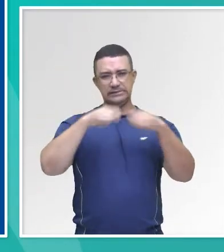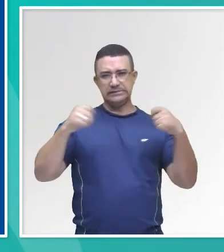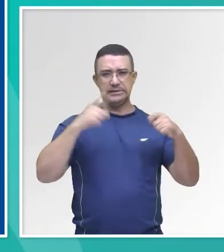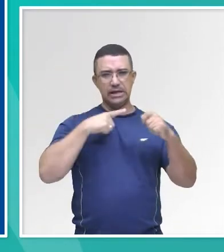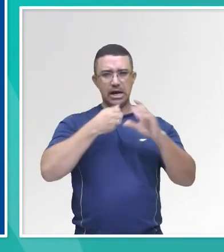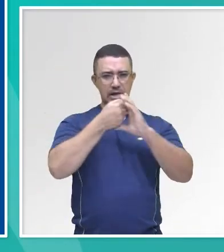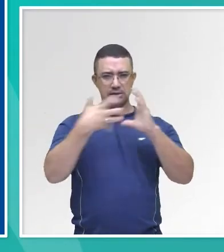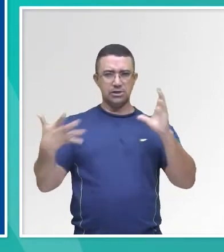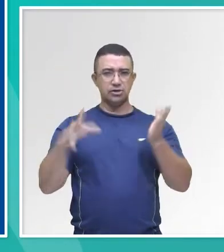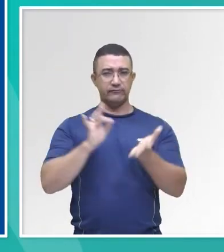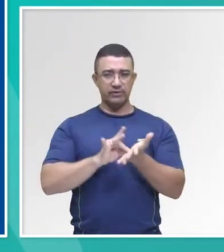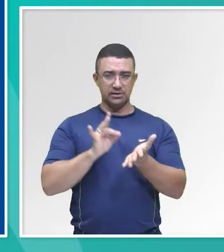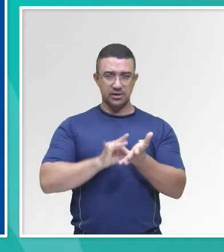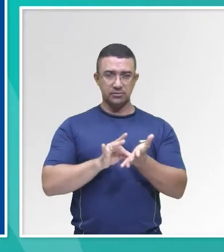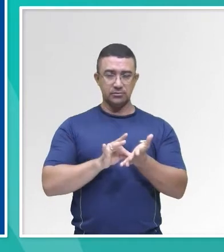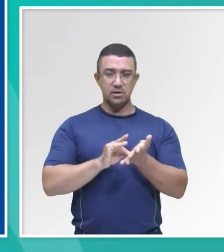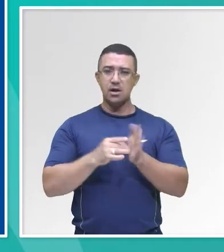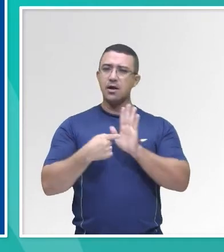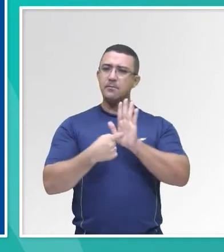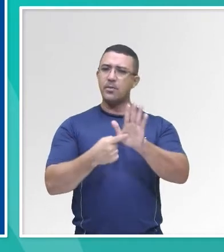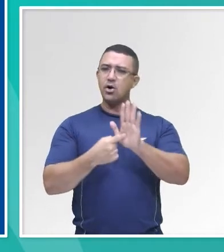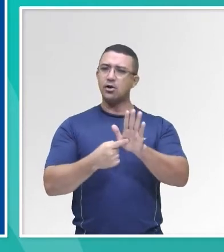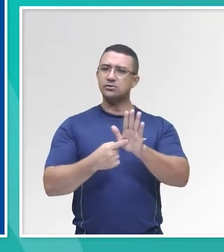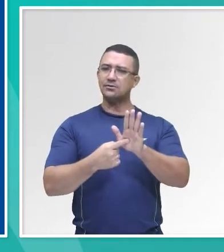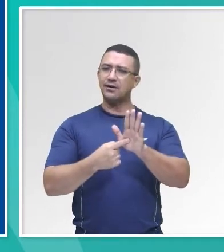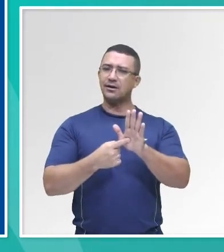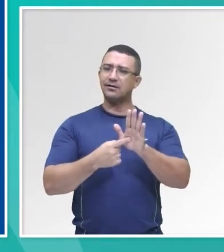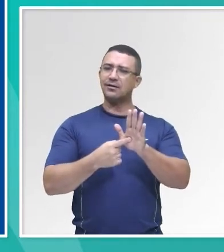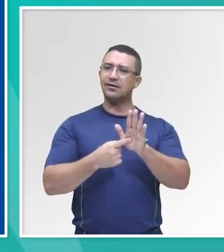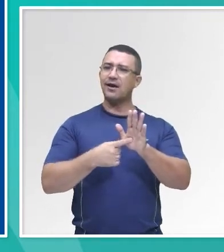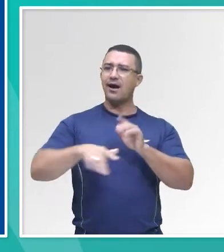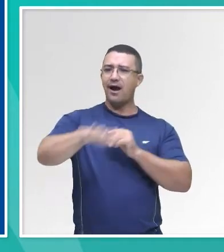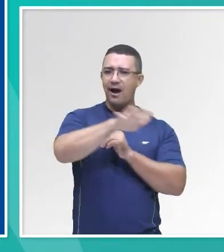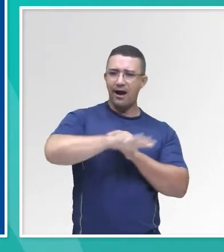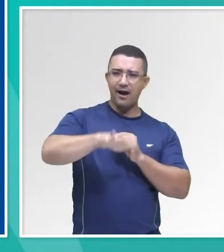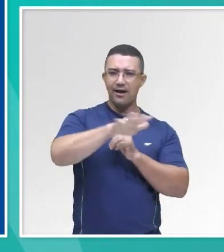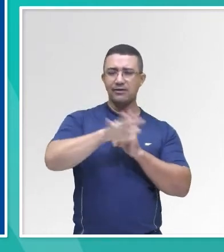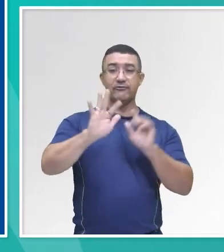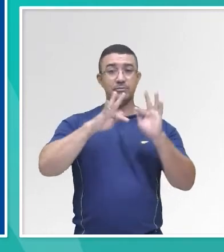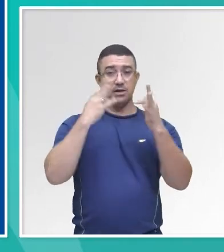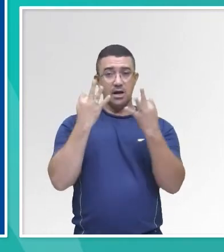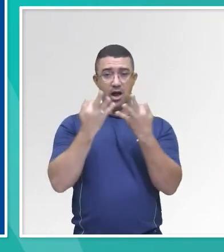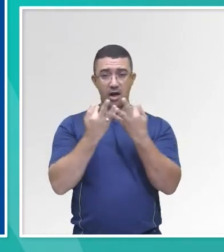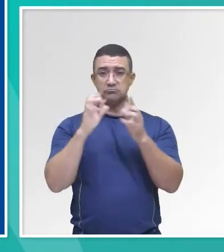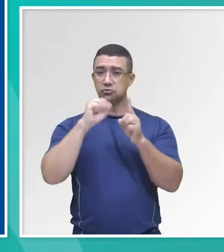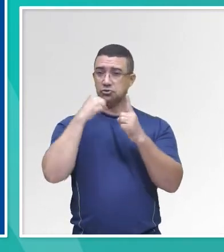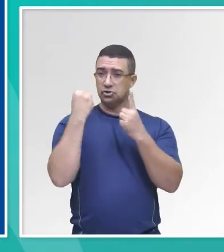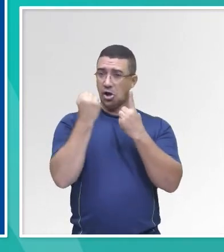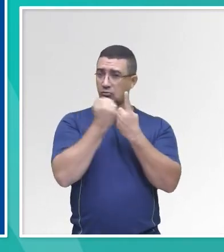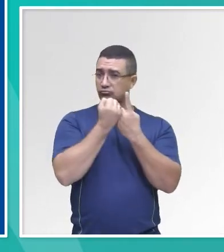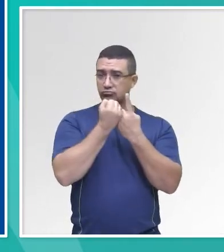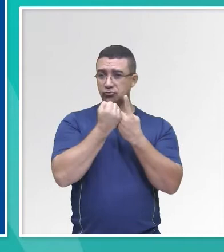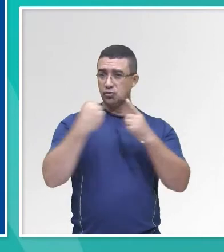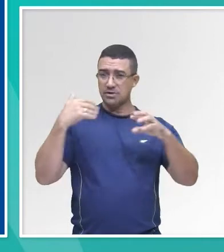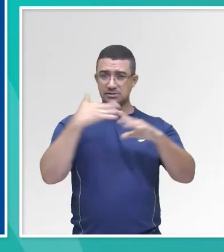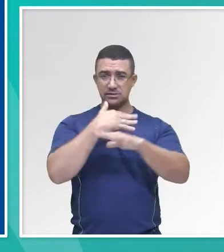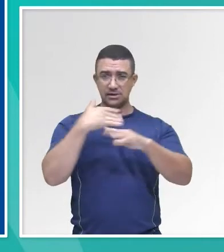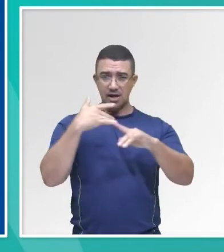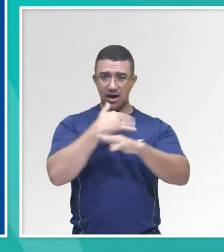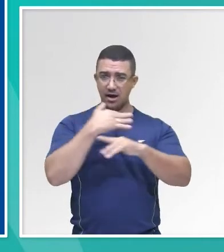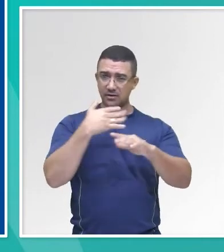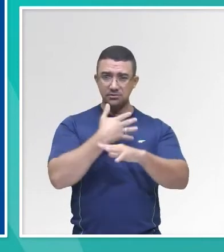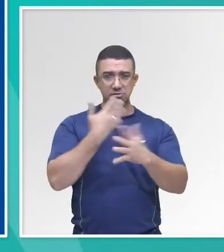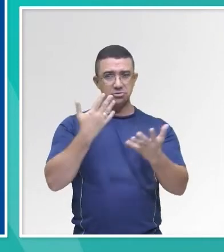vai retratar aspectos da vida familiar, social, de uma cidade, de uma comunidade.